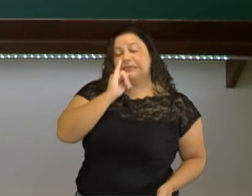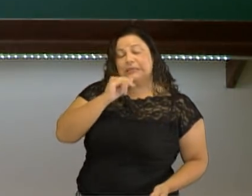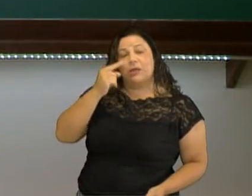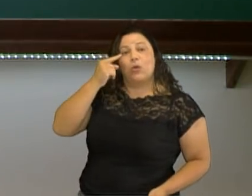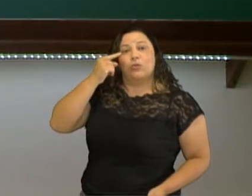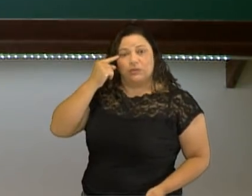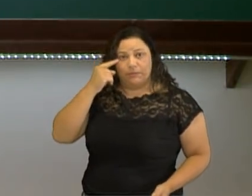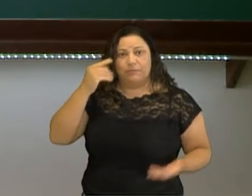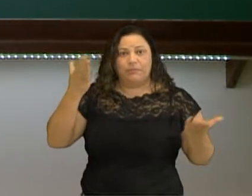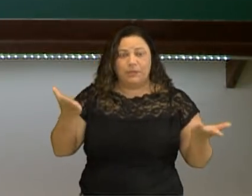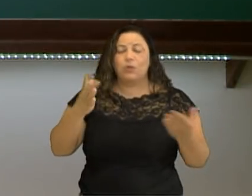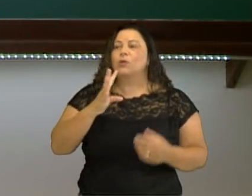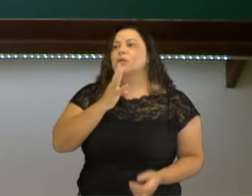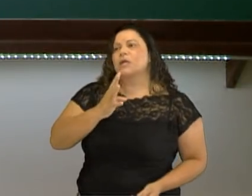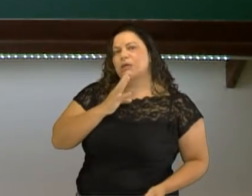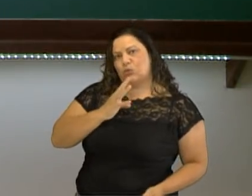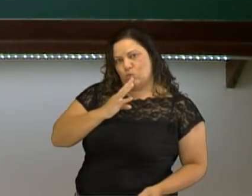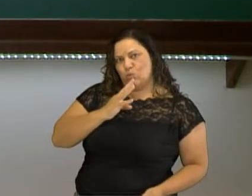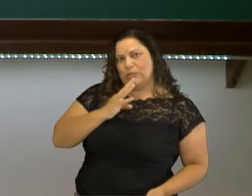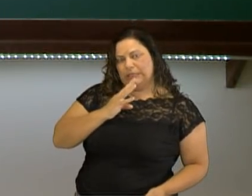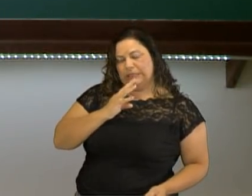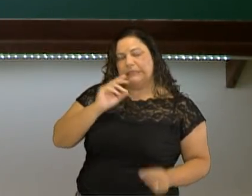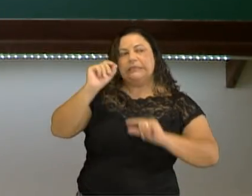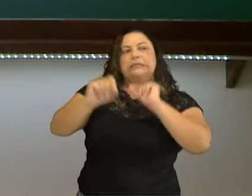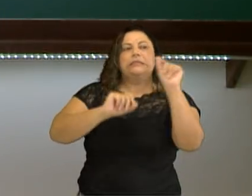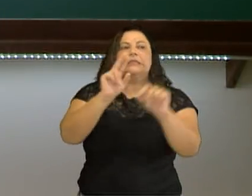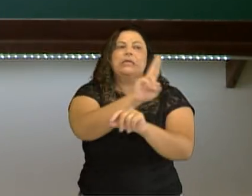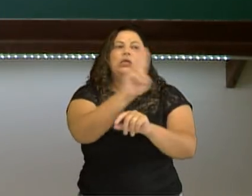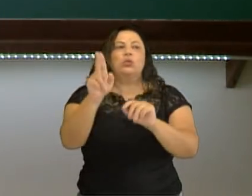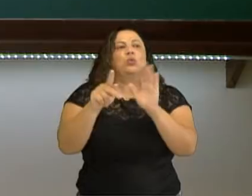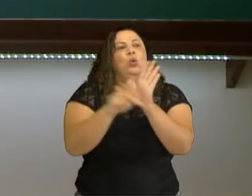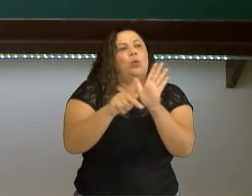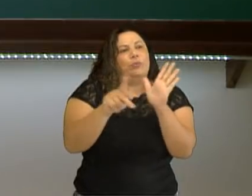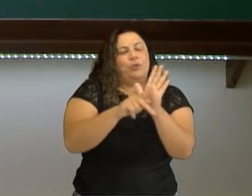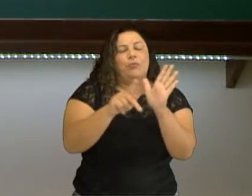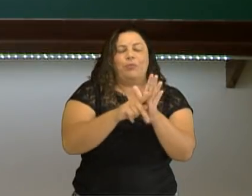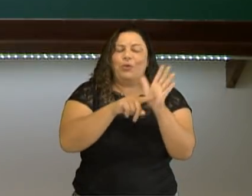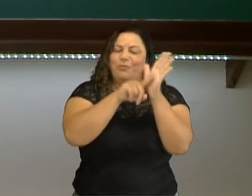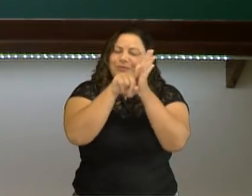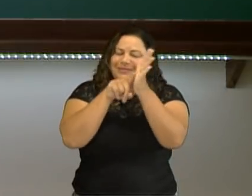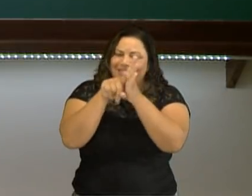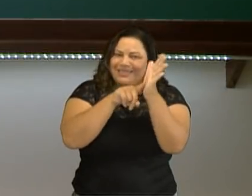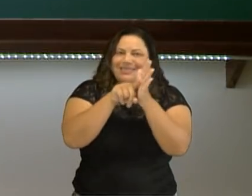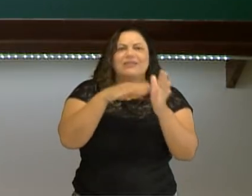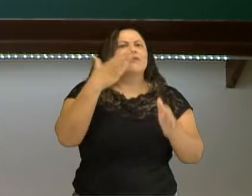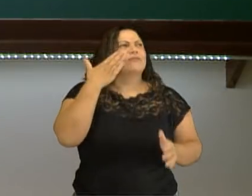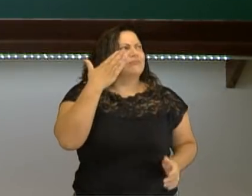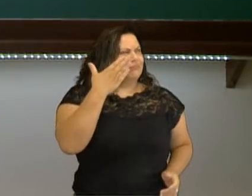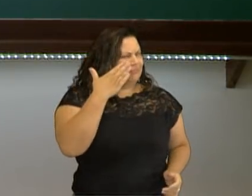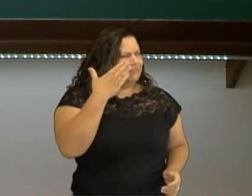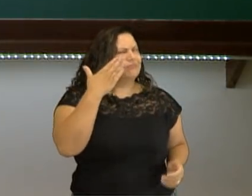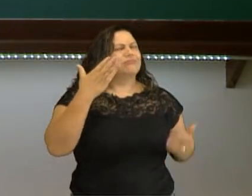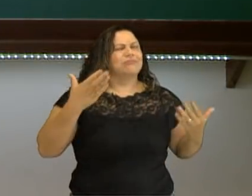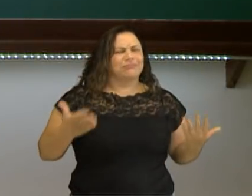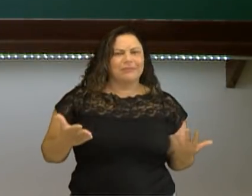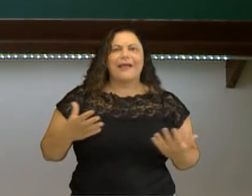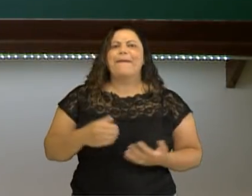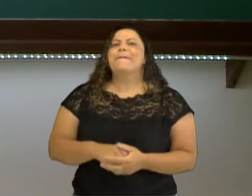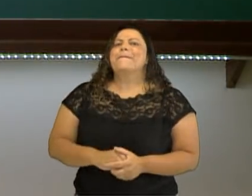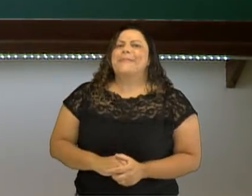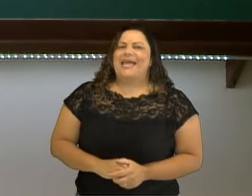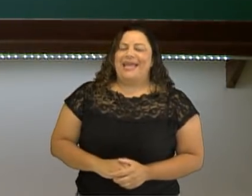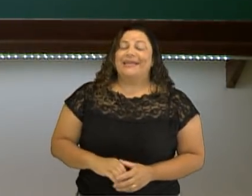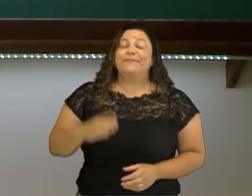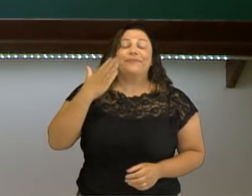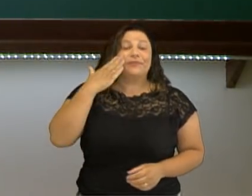e falar que eu quero conhecer um Triquecus manatus, eles vão saber quem é esse animal, embora ele não esteja naquela região, mas